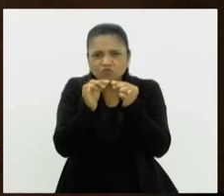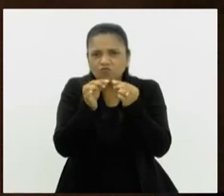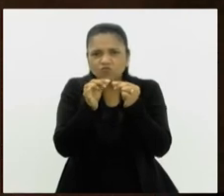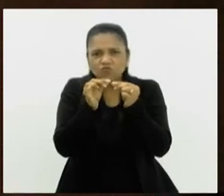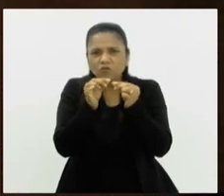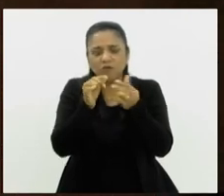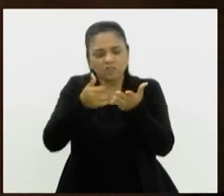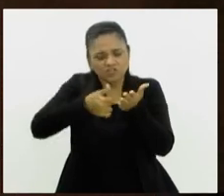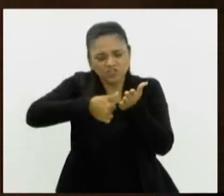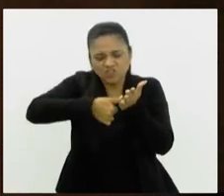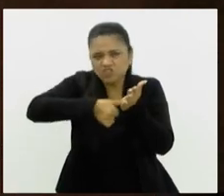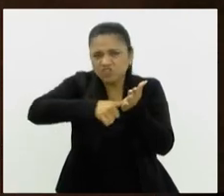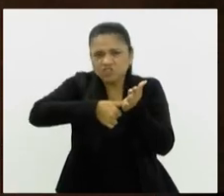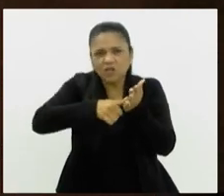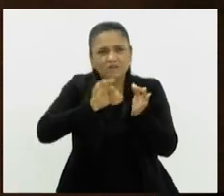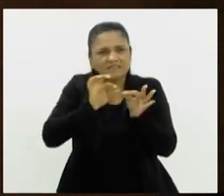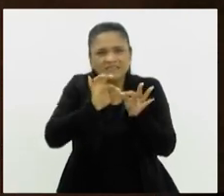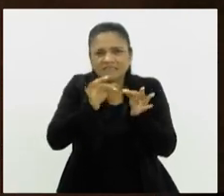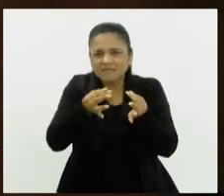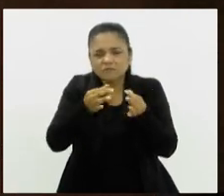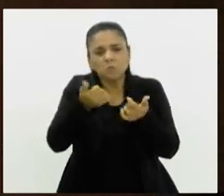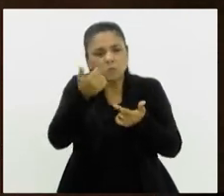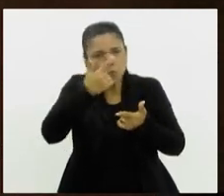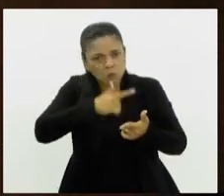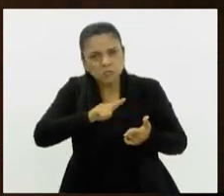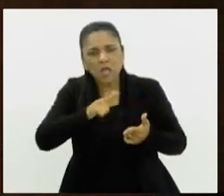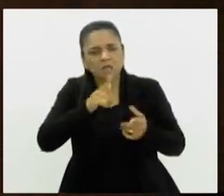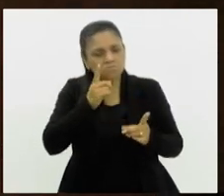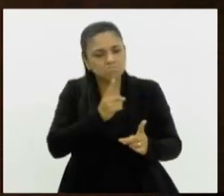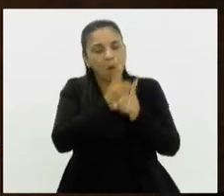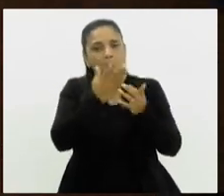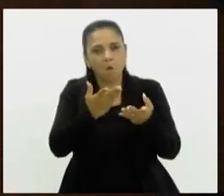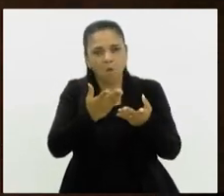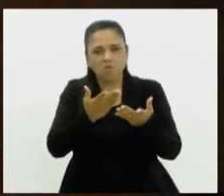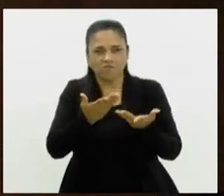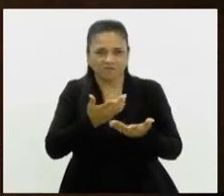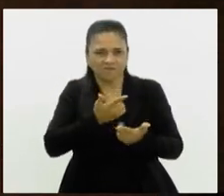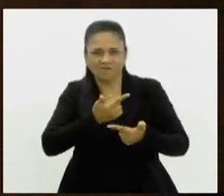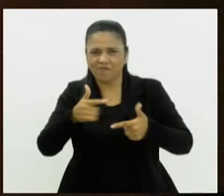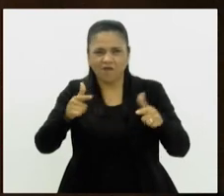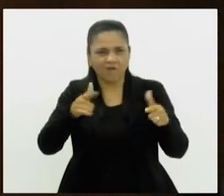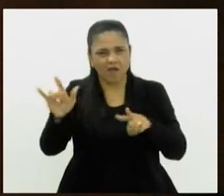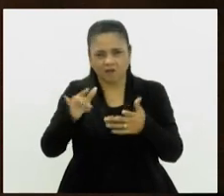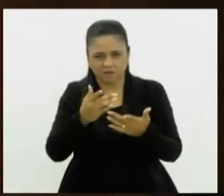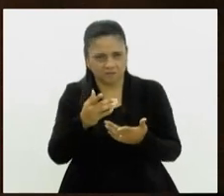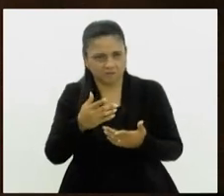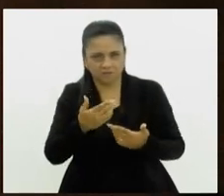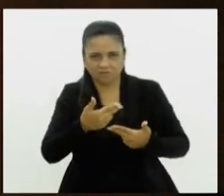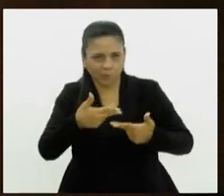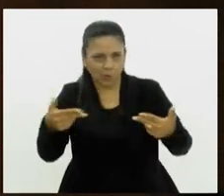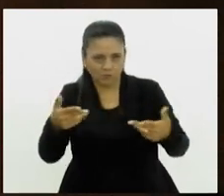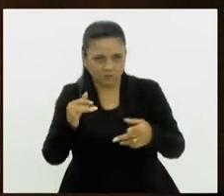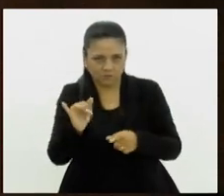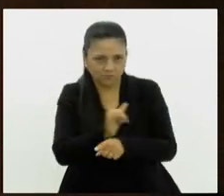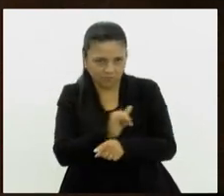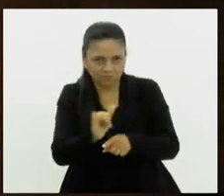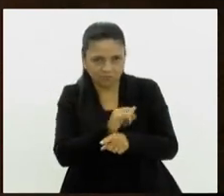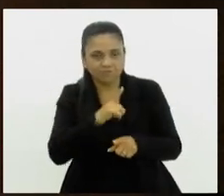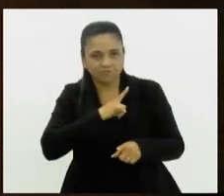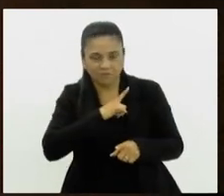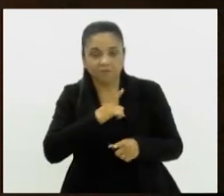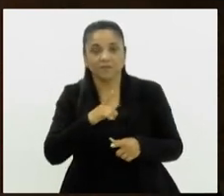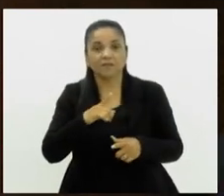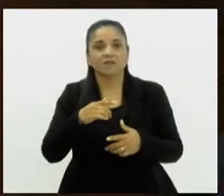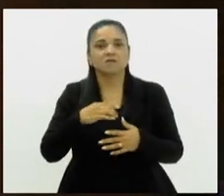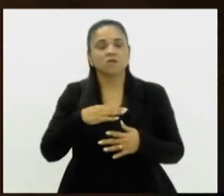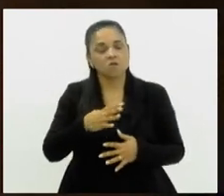uma digital, reconstituí-la e várias outras coisas. E está aqui o nosso reconhecimento, a